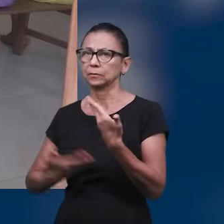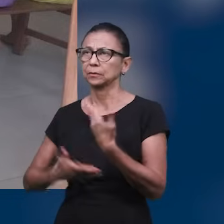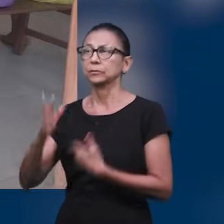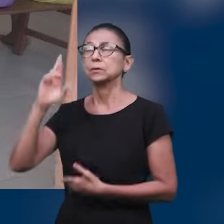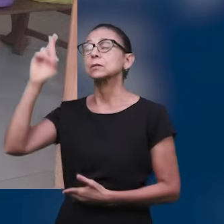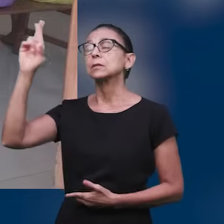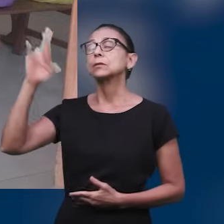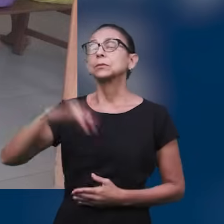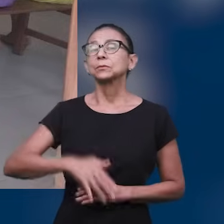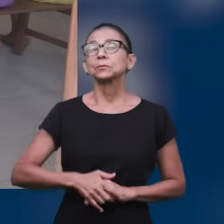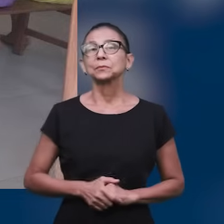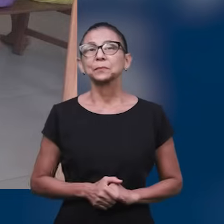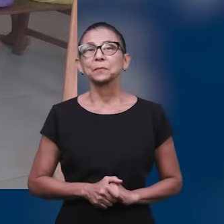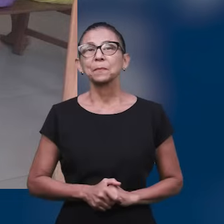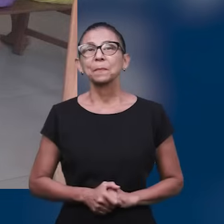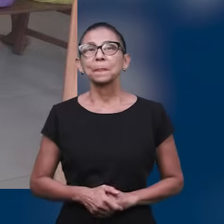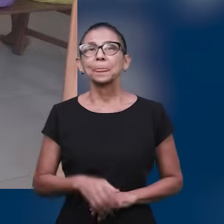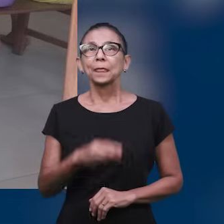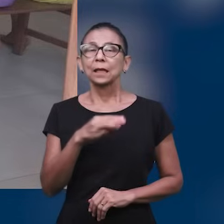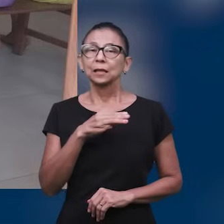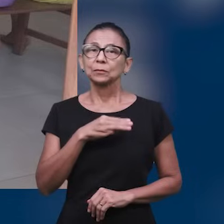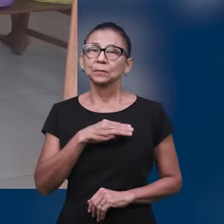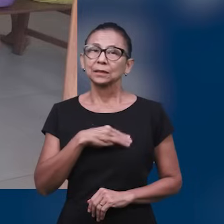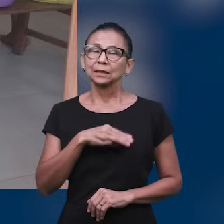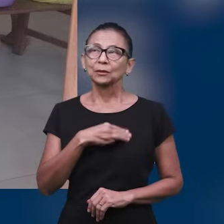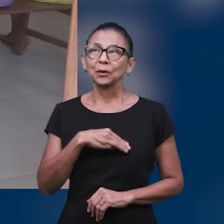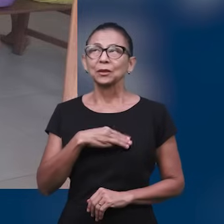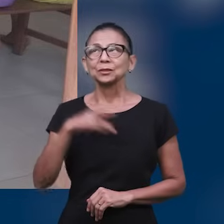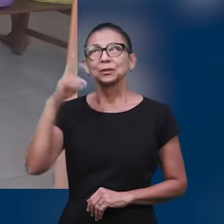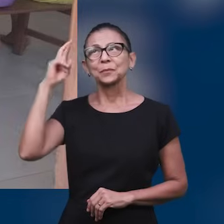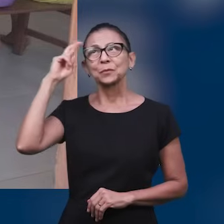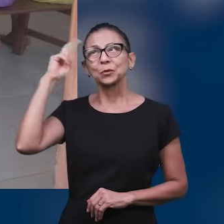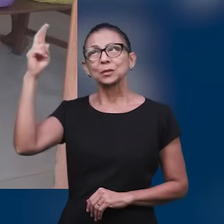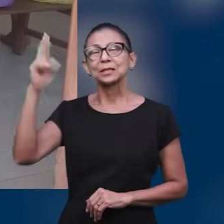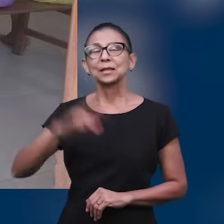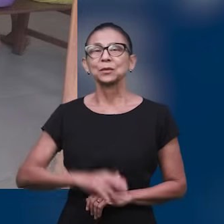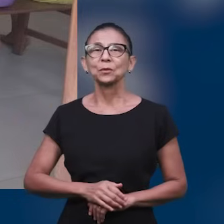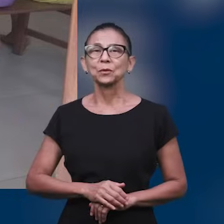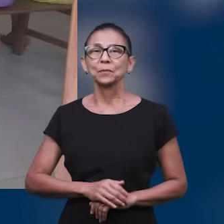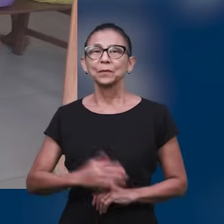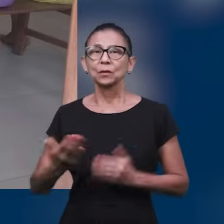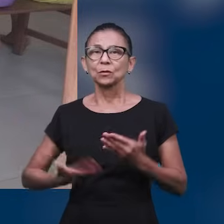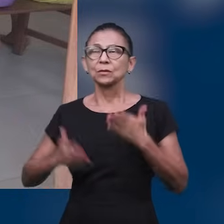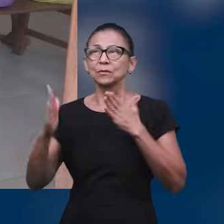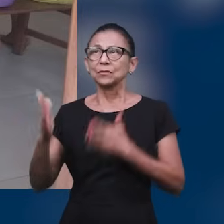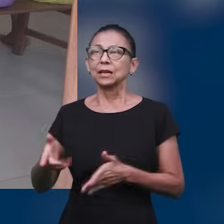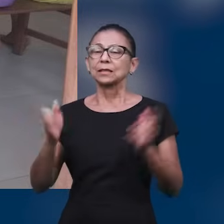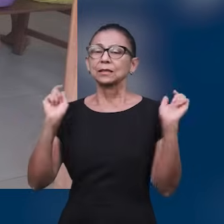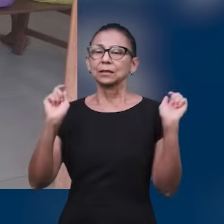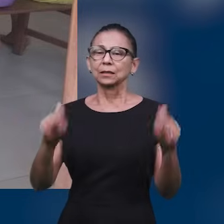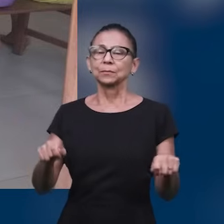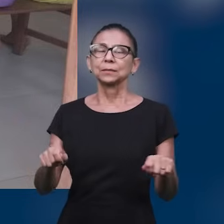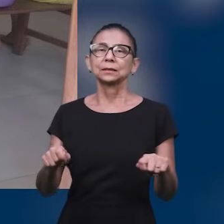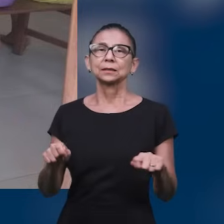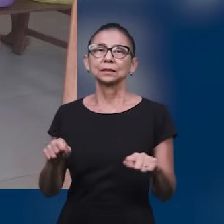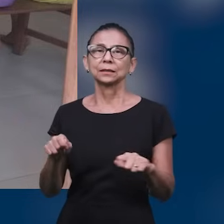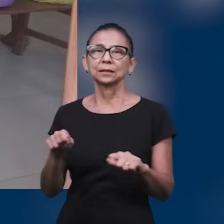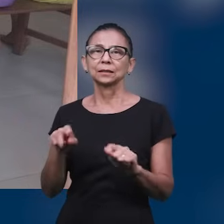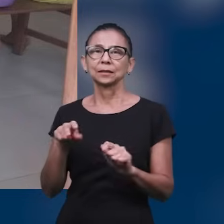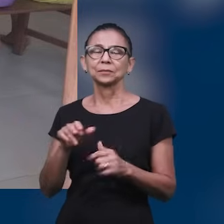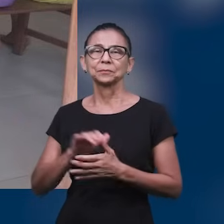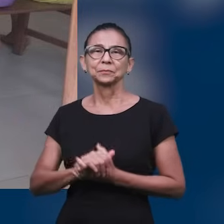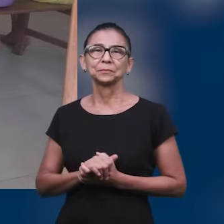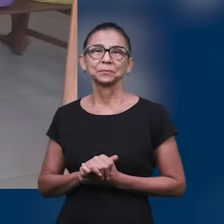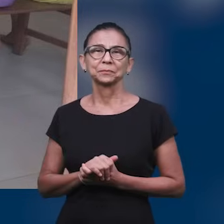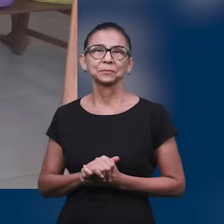grande bênção e a misericórdia do Senhor que aos seus escolhidos Ele capacita e sustenta na presença dEle.